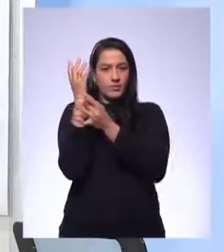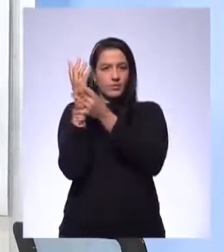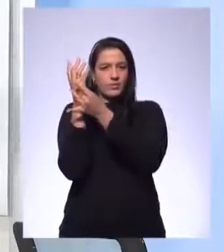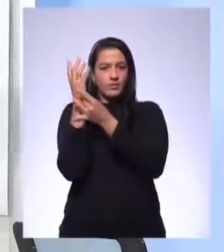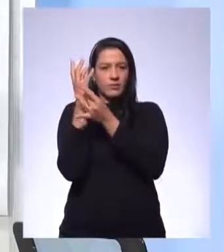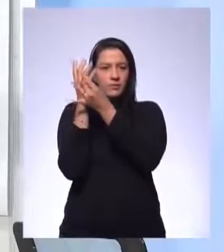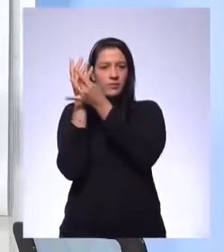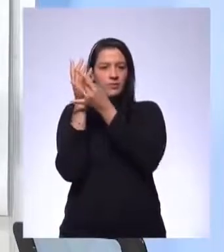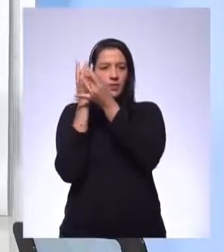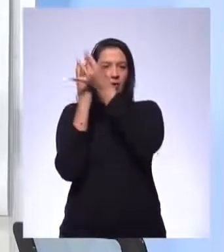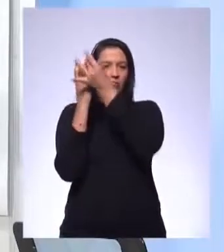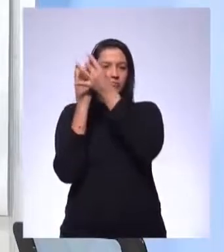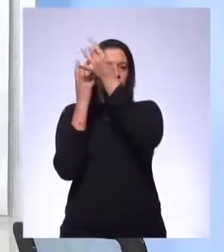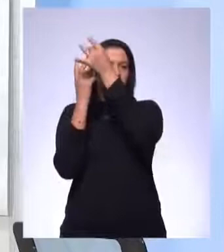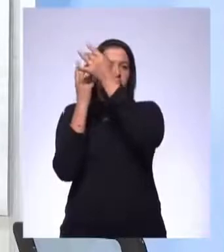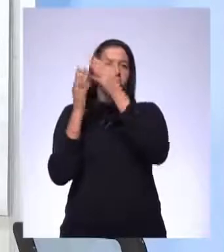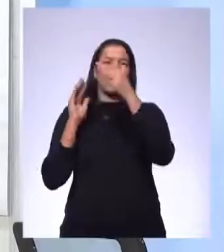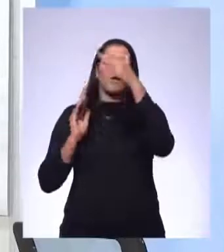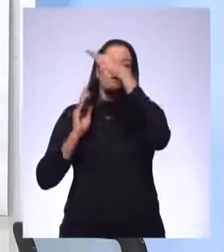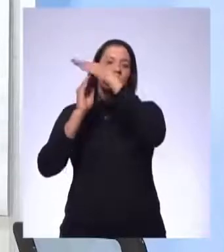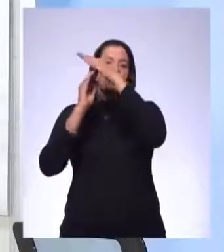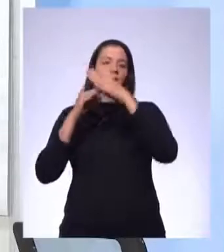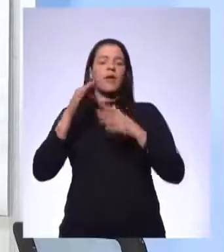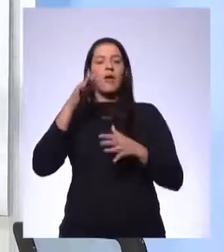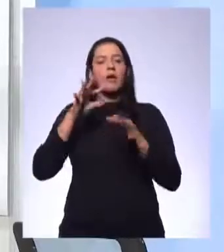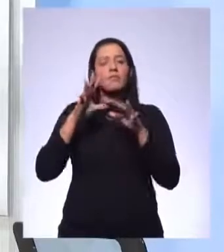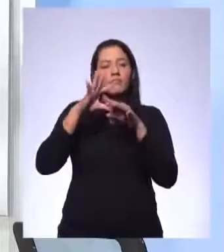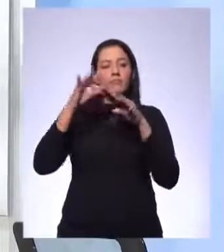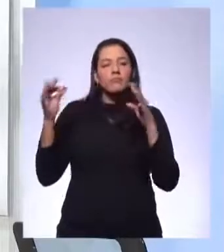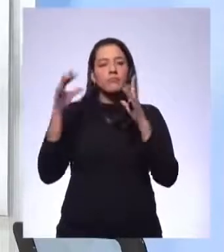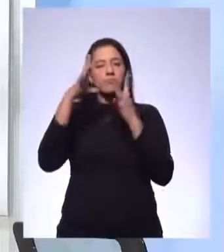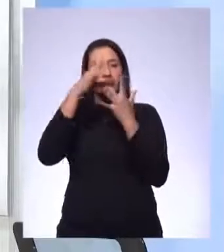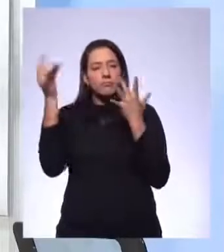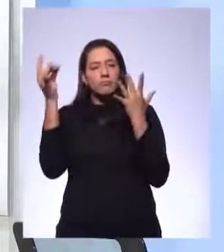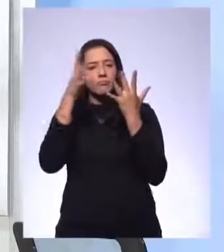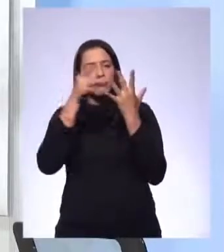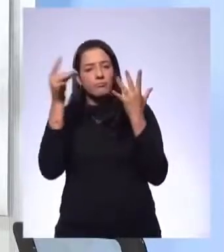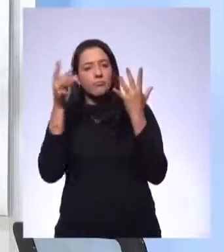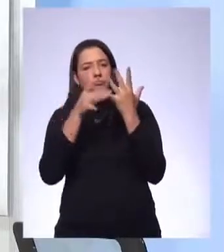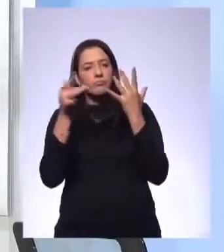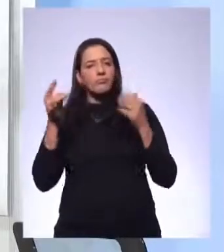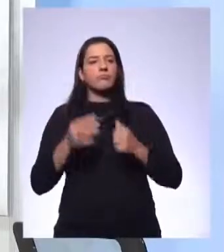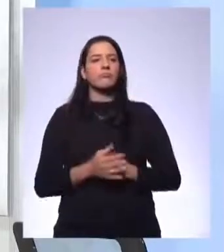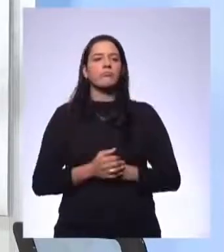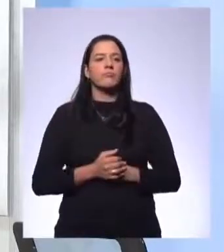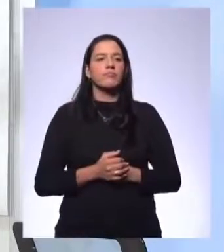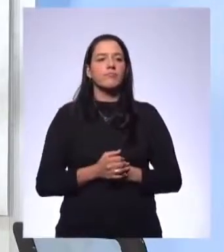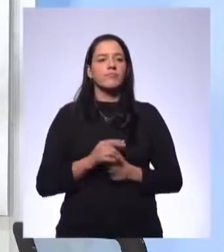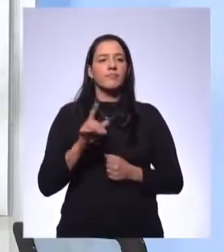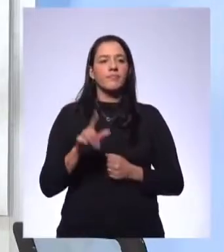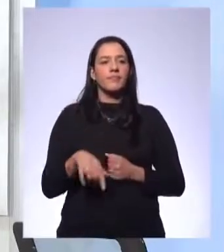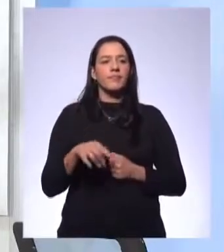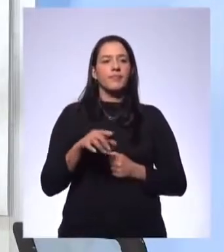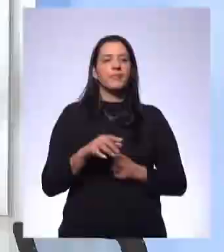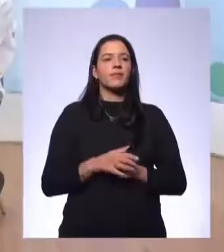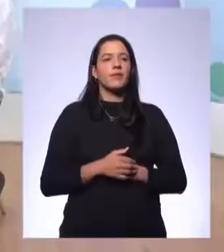ação molecular até as folhas. Eu sempre confundo isso, se é o xilema ou é o